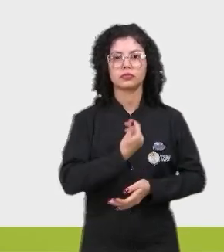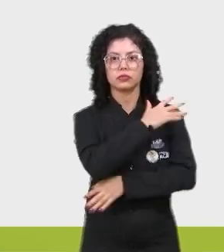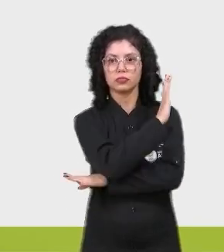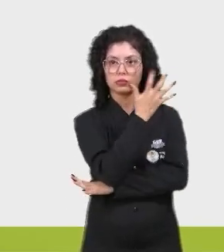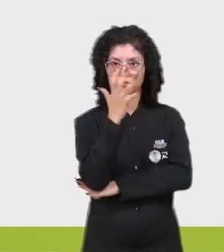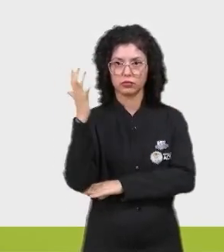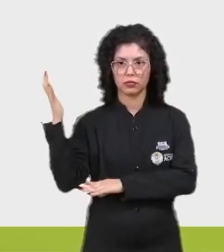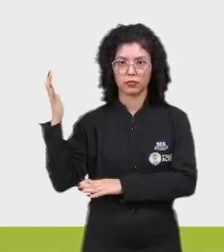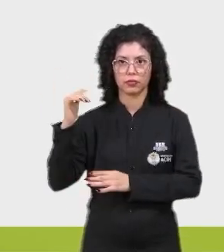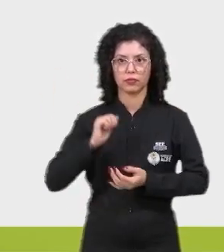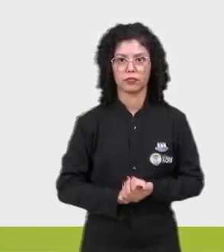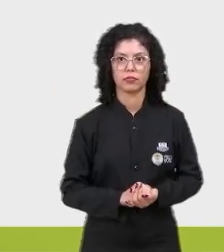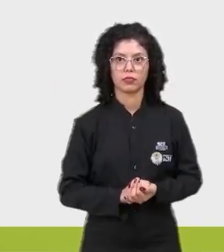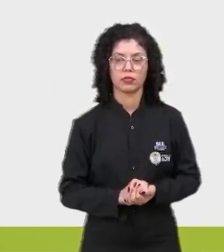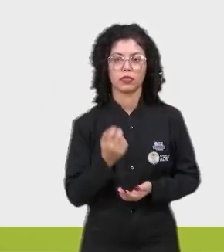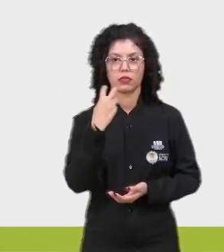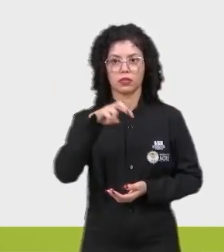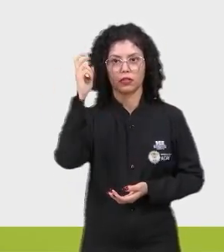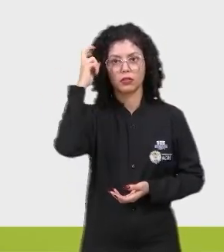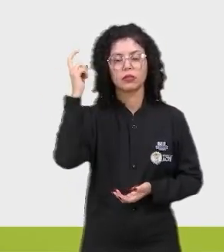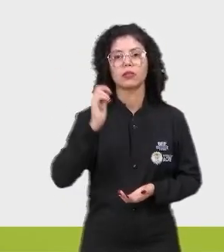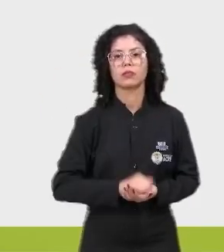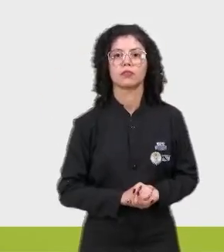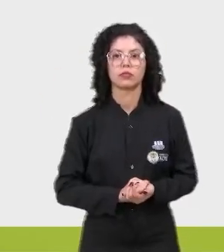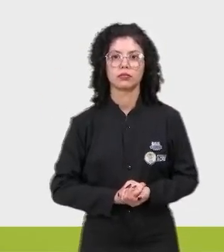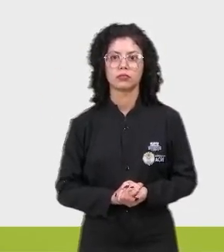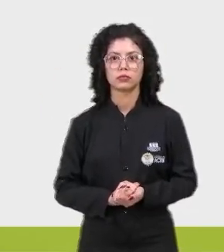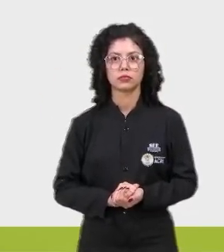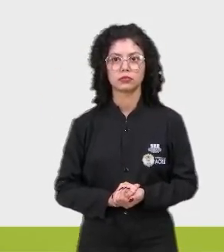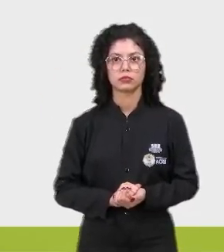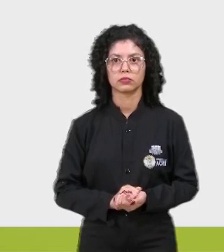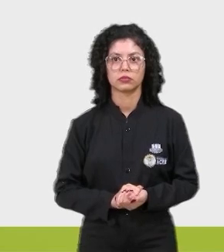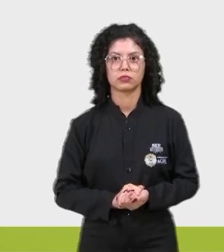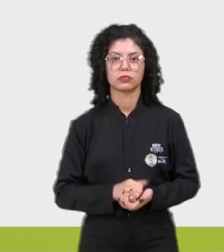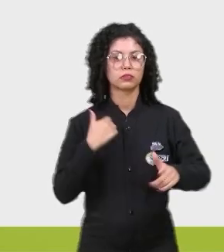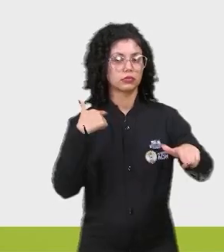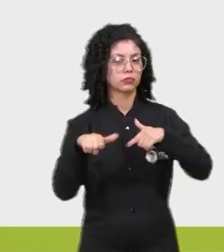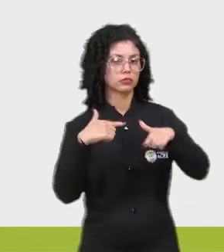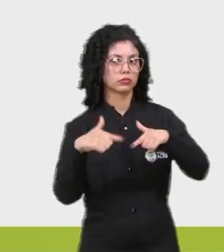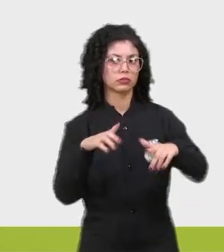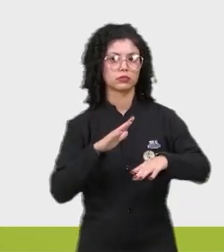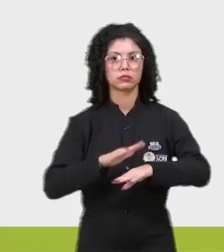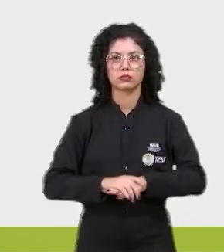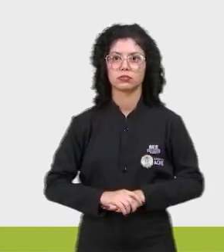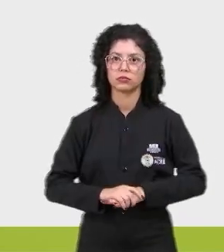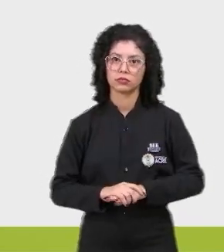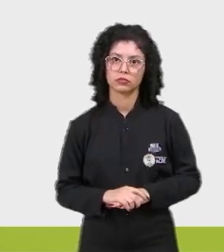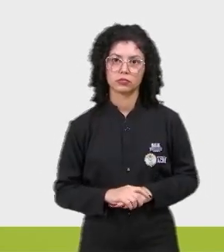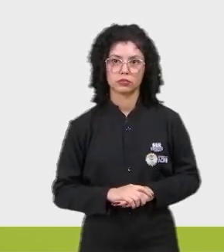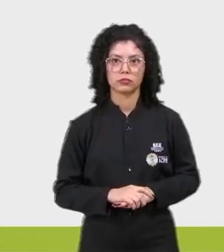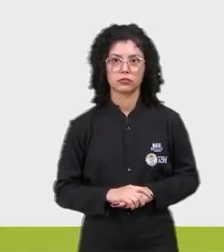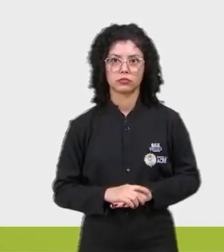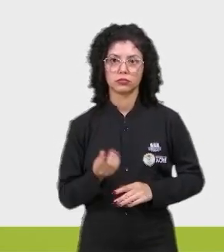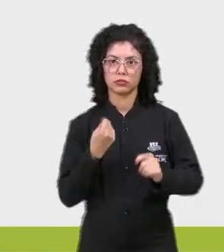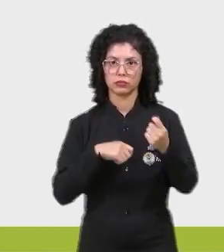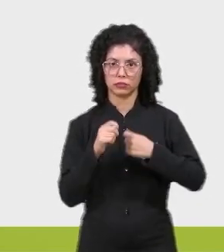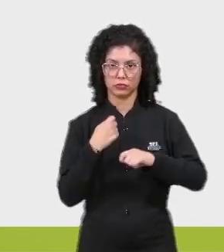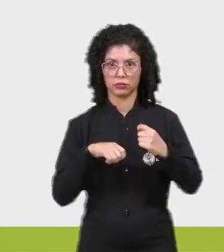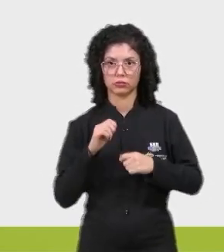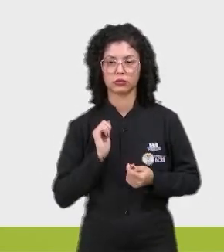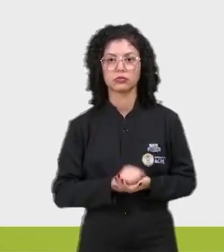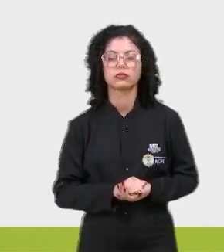meio ambiente, o eixo cultura, eixo trabalho,